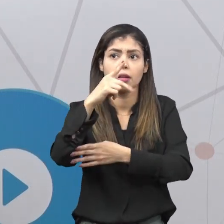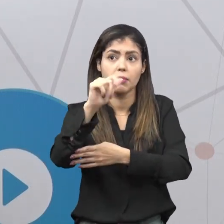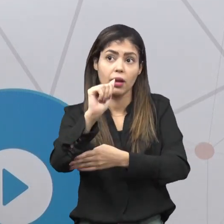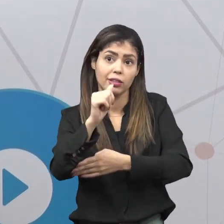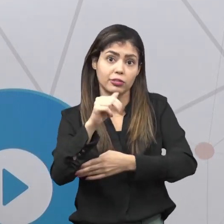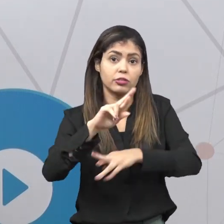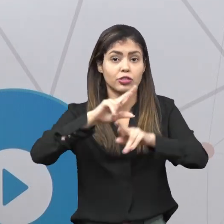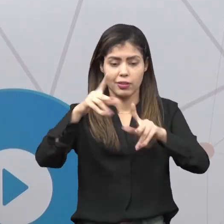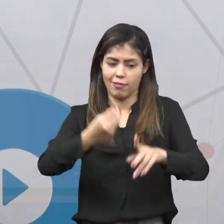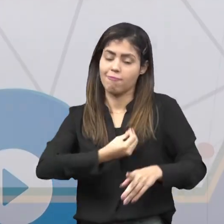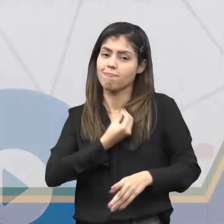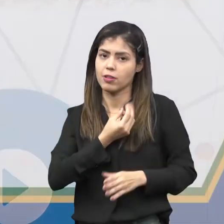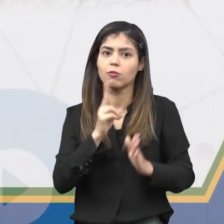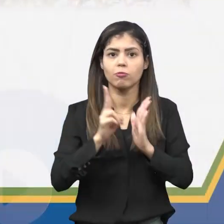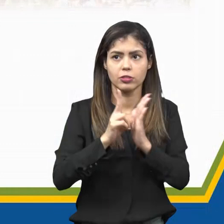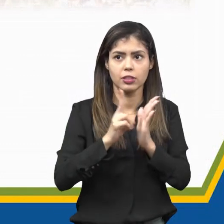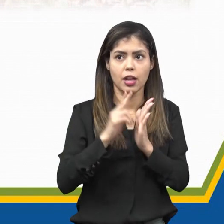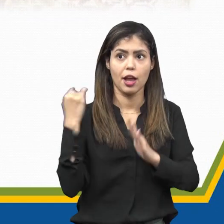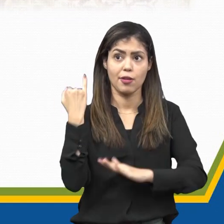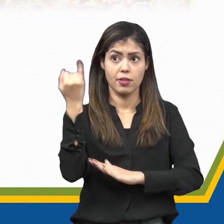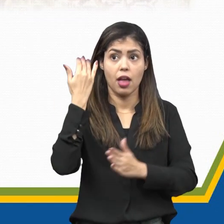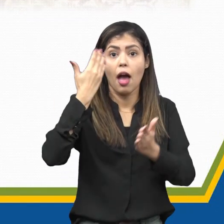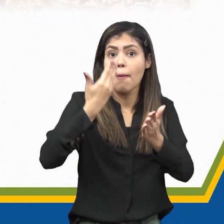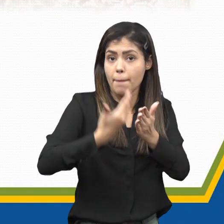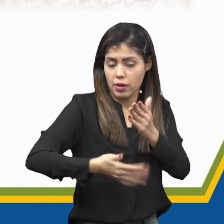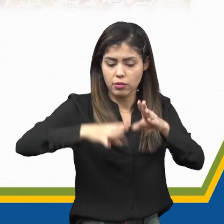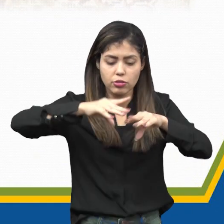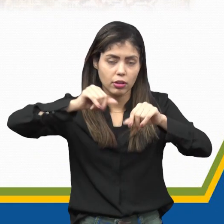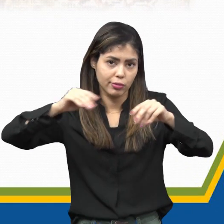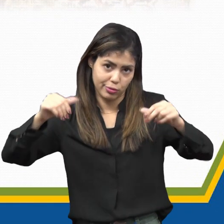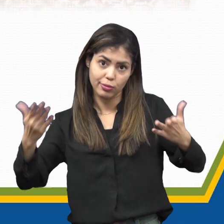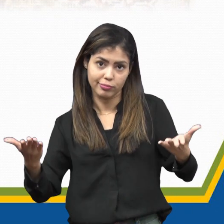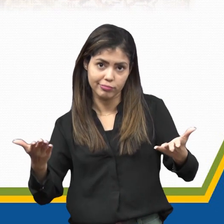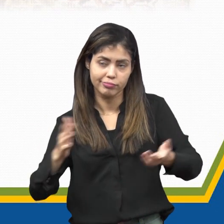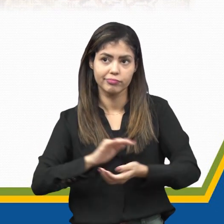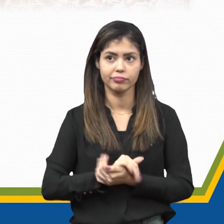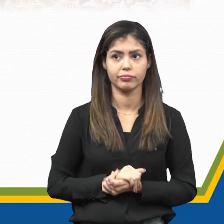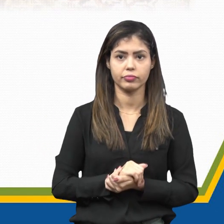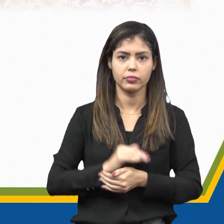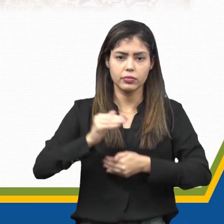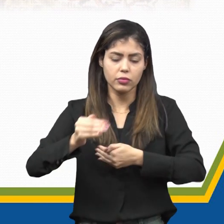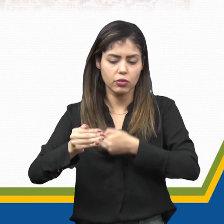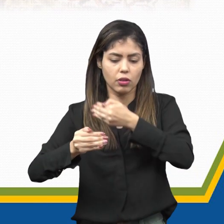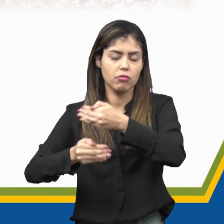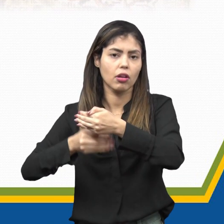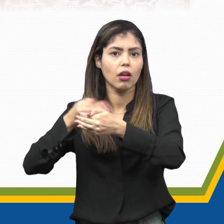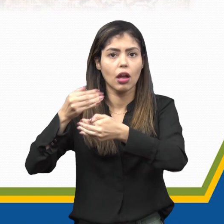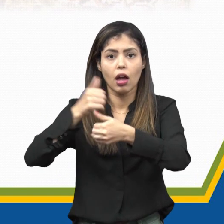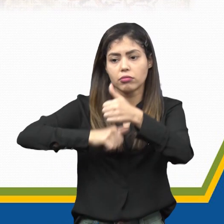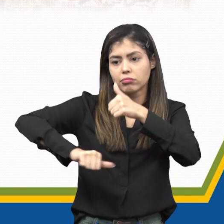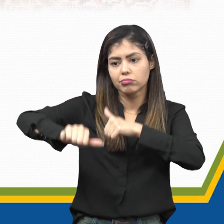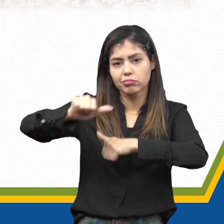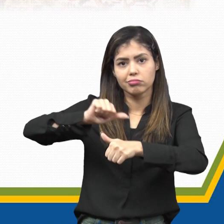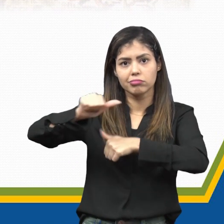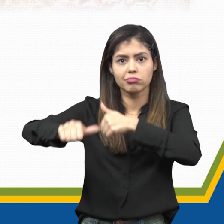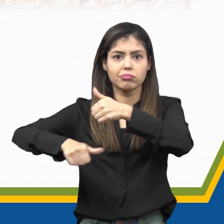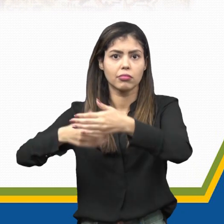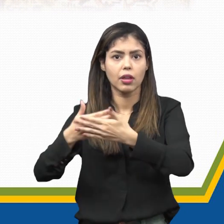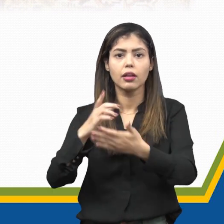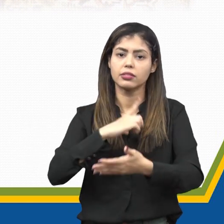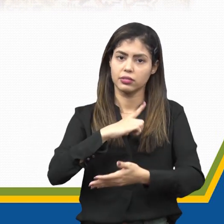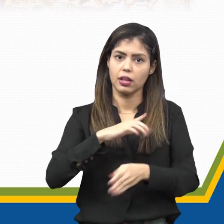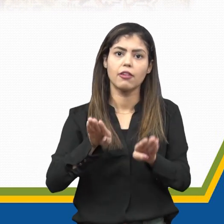dos indígenas, né? Principalmente a perda de territórios, né? No decorrer que esse processo de colonização ele vai